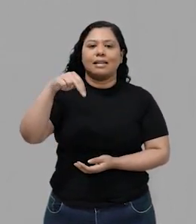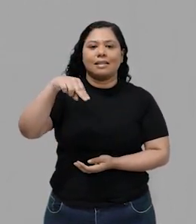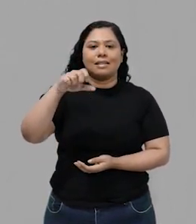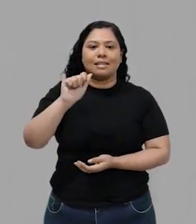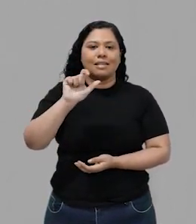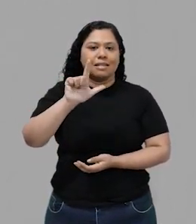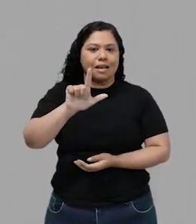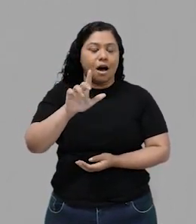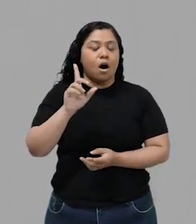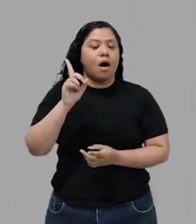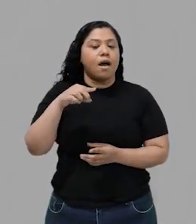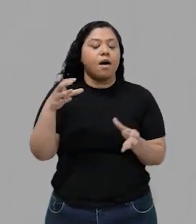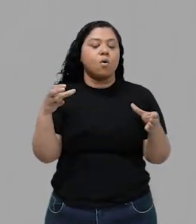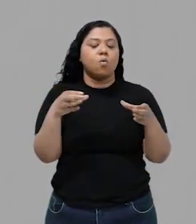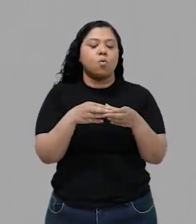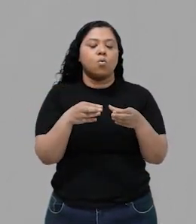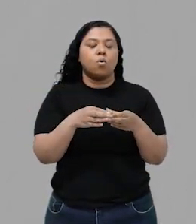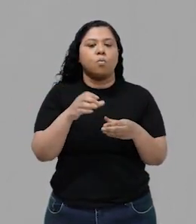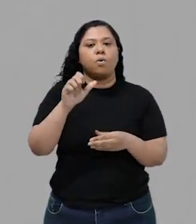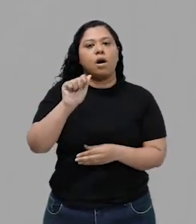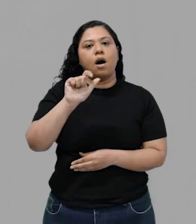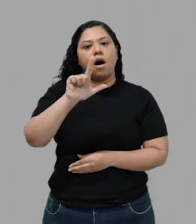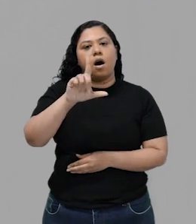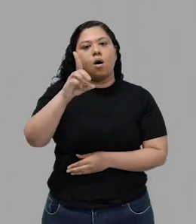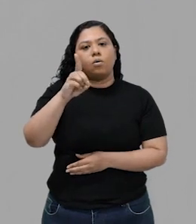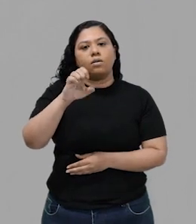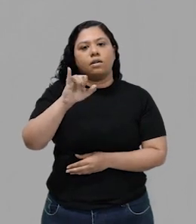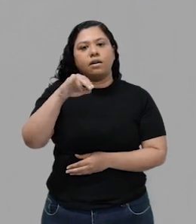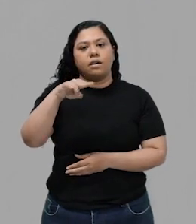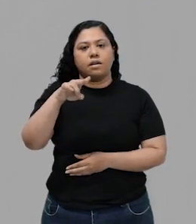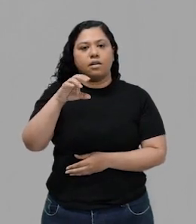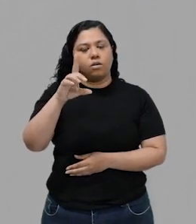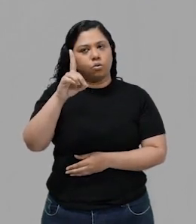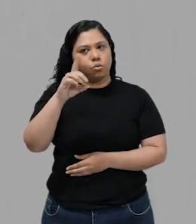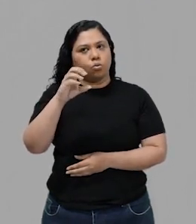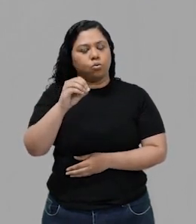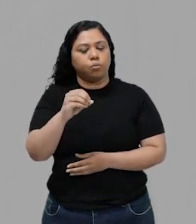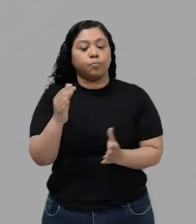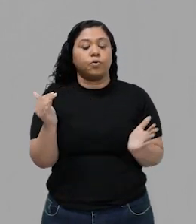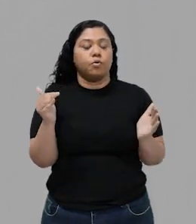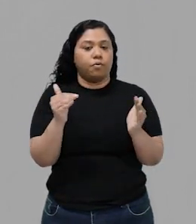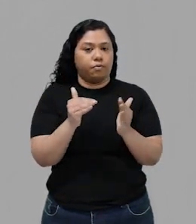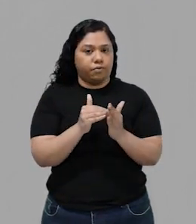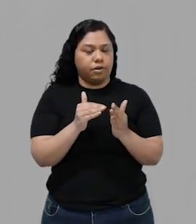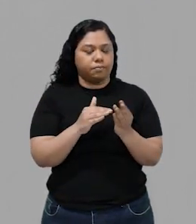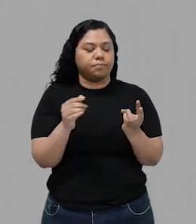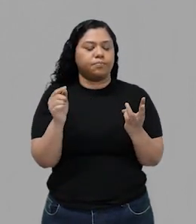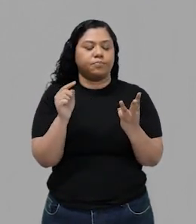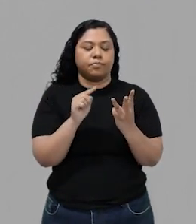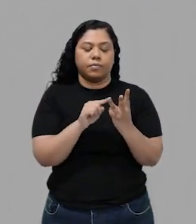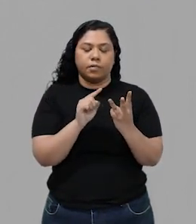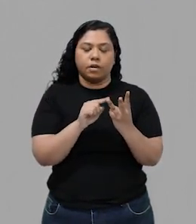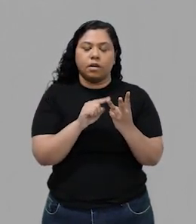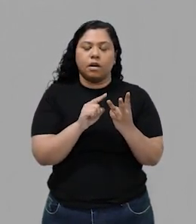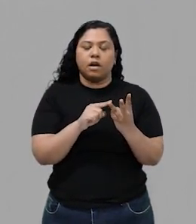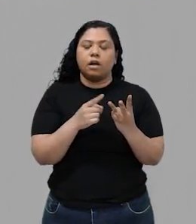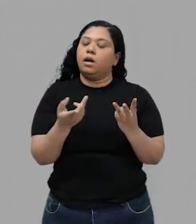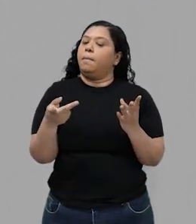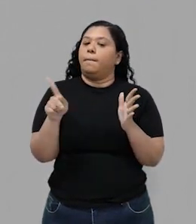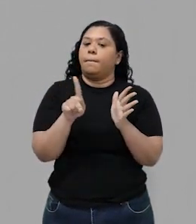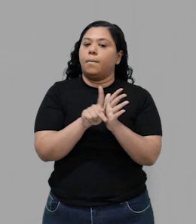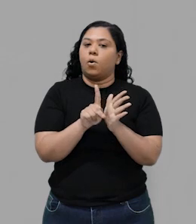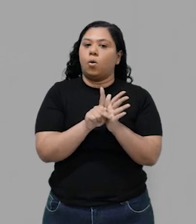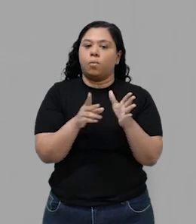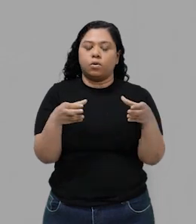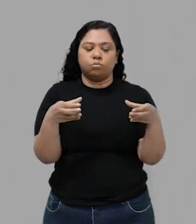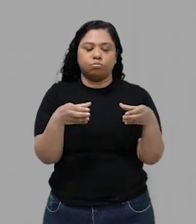aldeído. Propanona, ona, cetona. Então, a terminação ela vai nos dizer a qual função